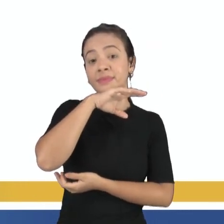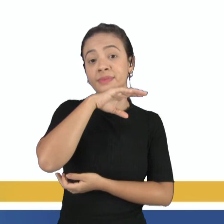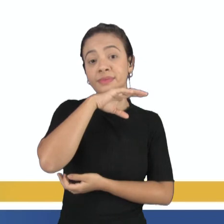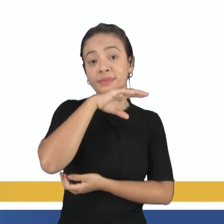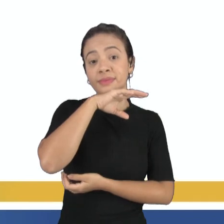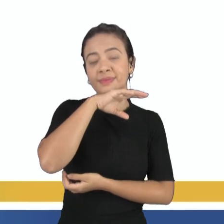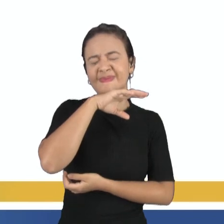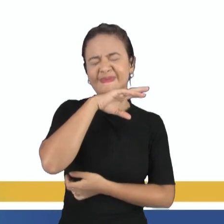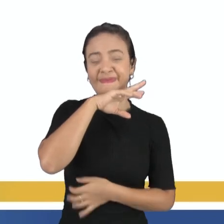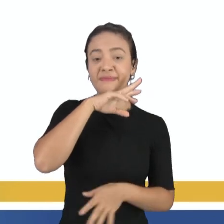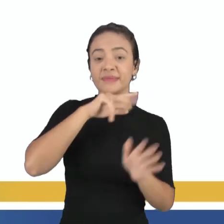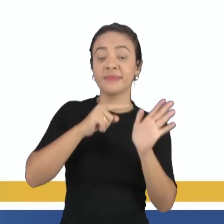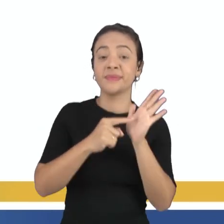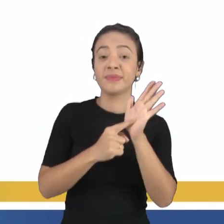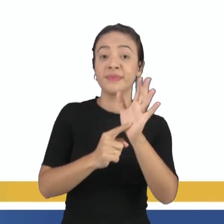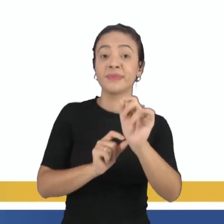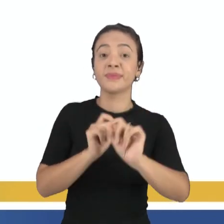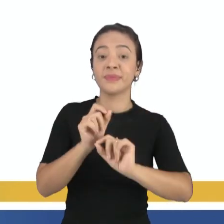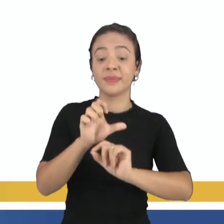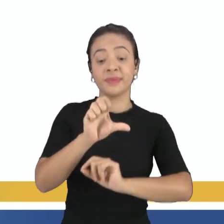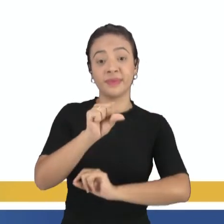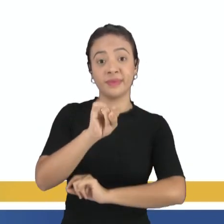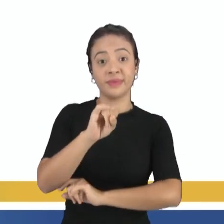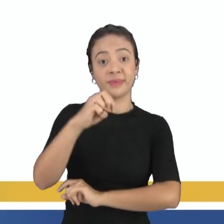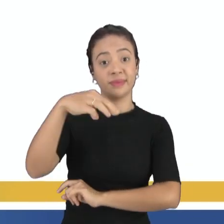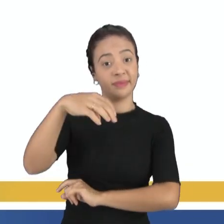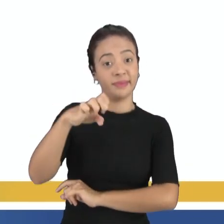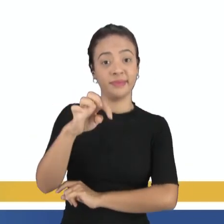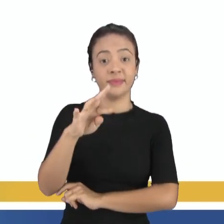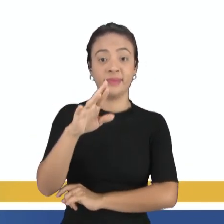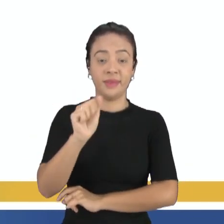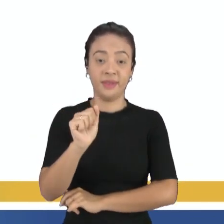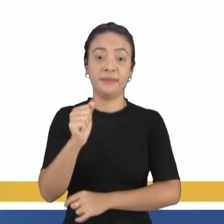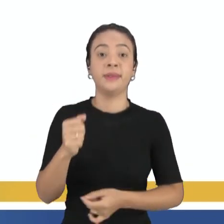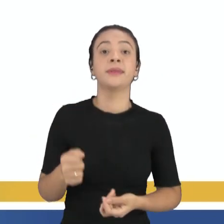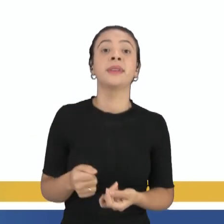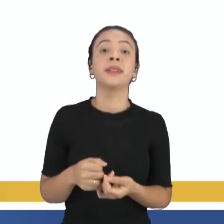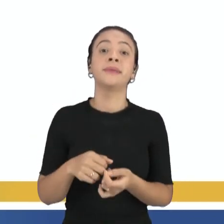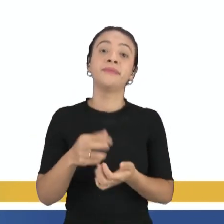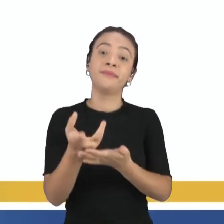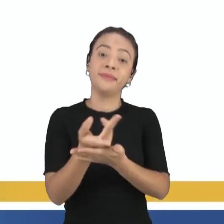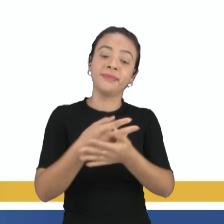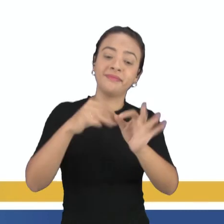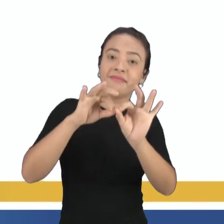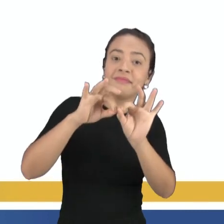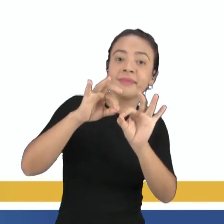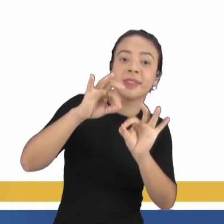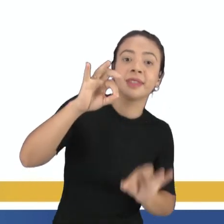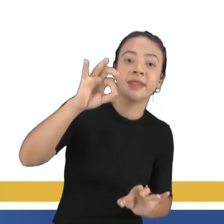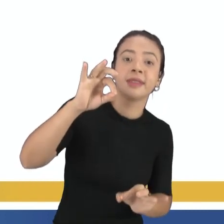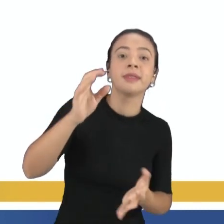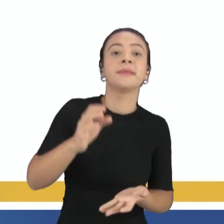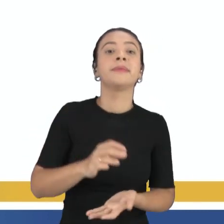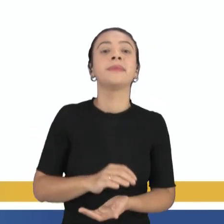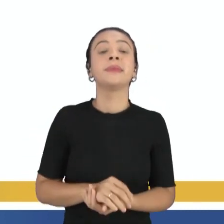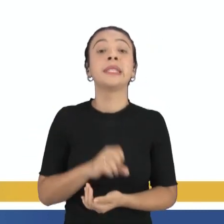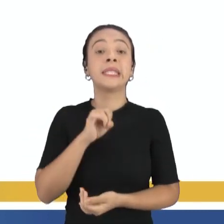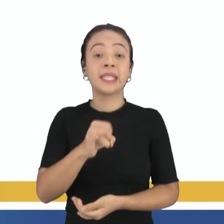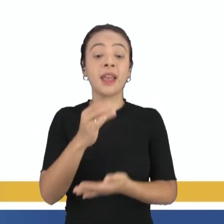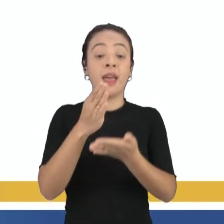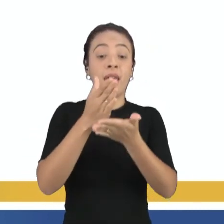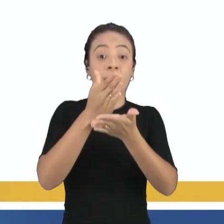que eles apresentam essa simetria. Ou seja, se você traçar uma linha no meio, dividir ao